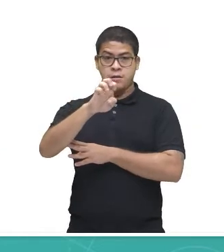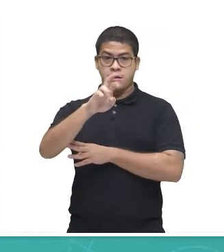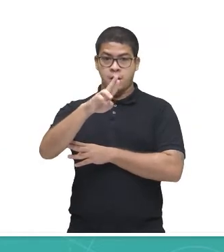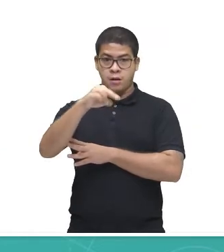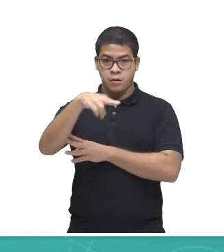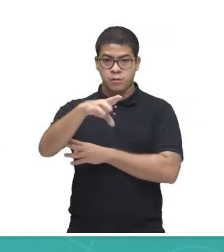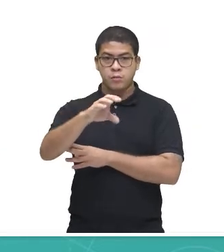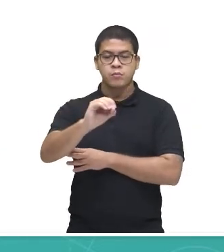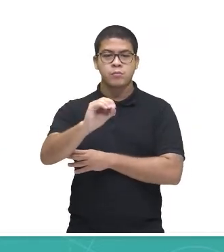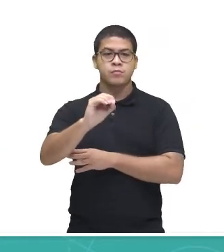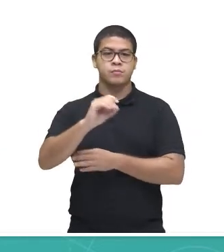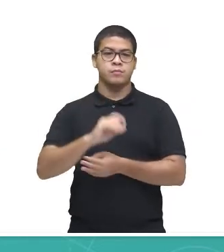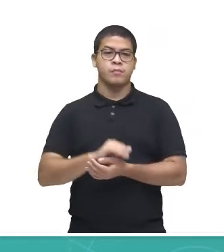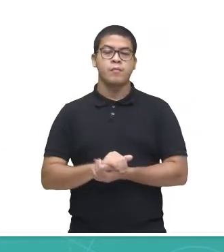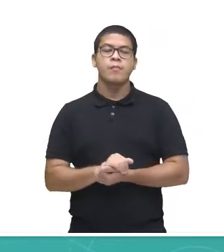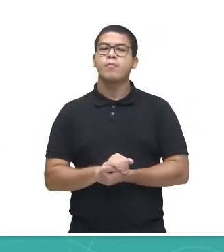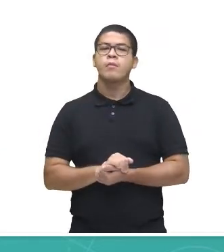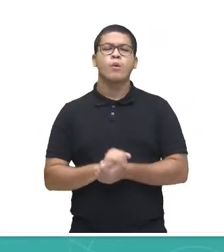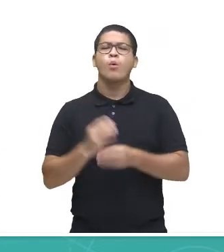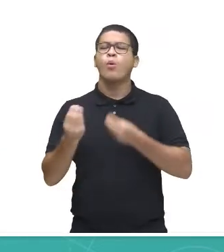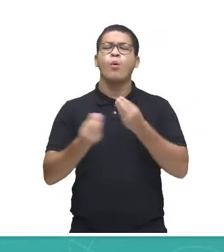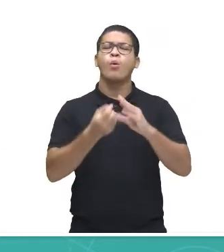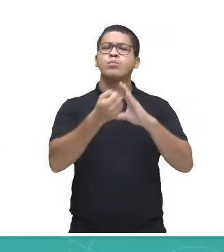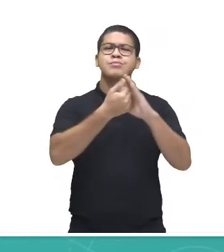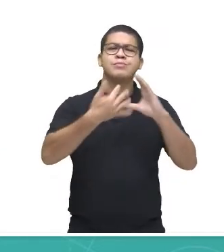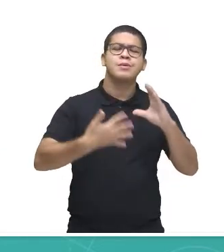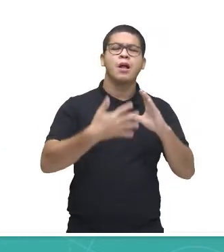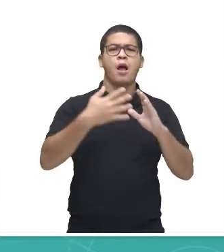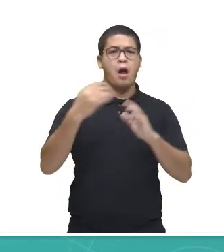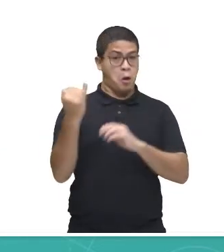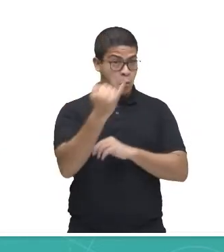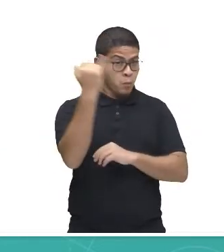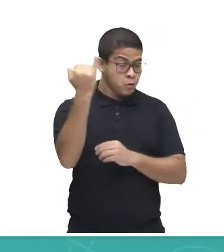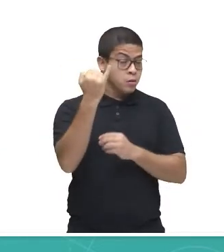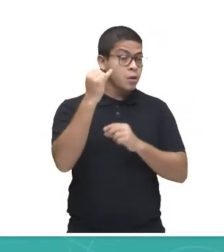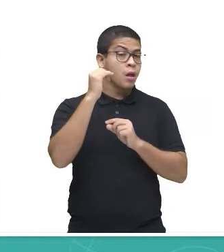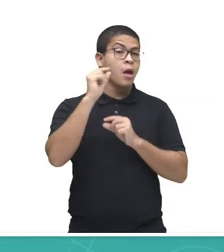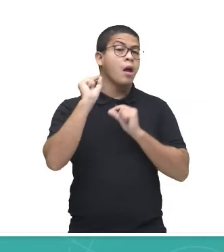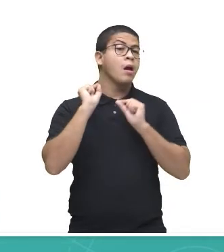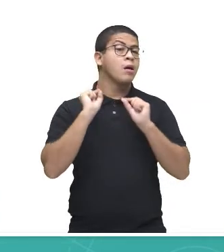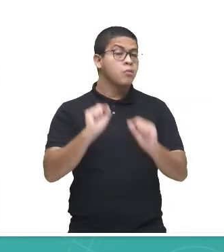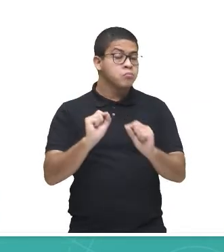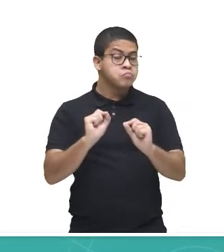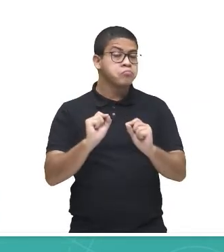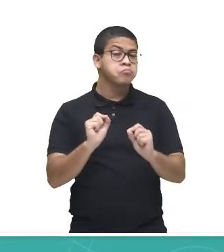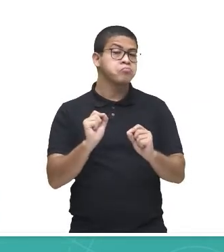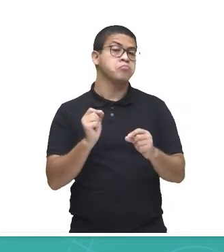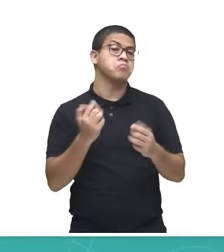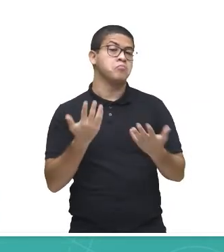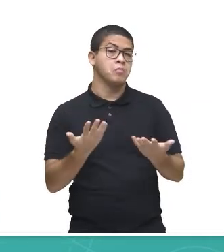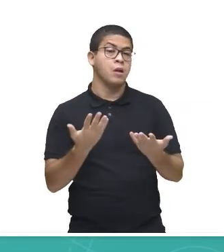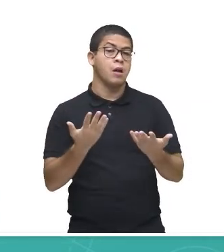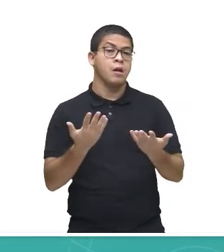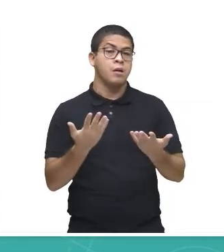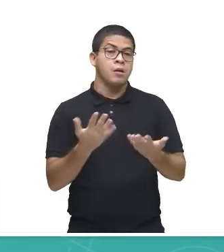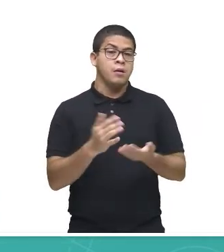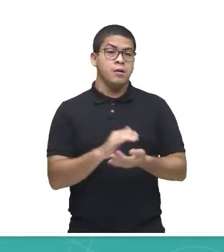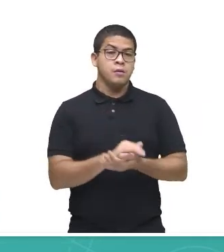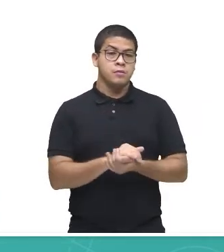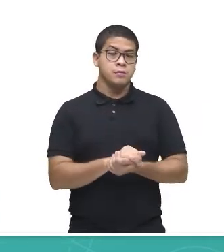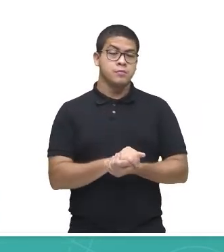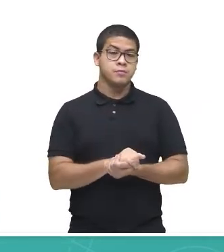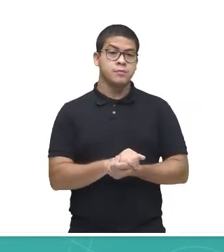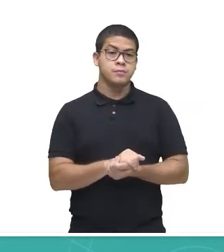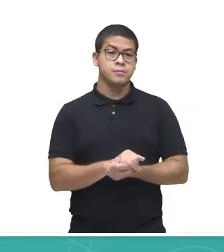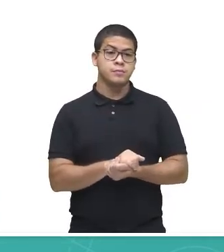paralelas. Uma outra classificação bem importante aqui, nós temos os colaterais externos, né? Onde nós vimos